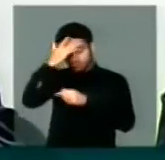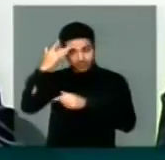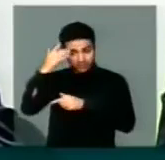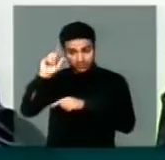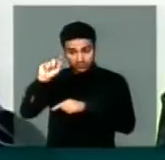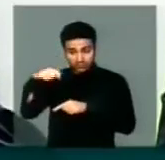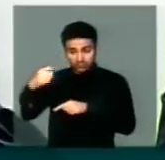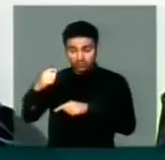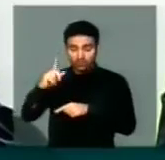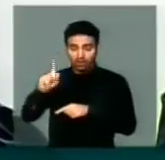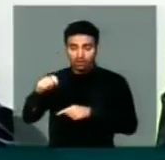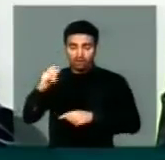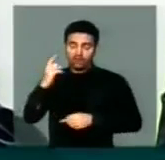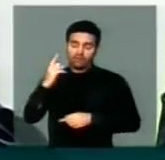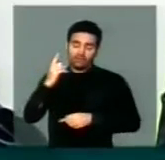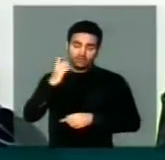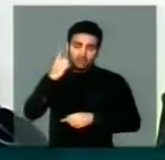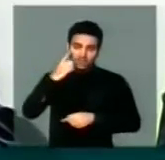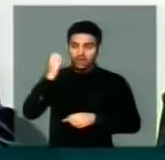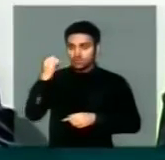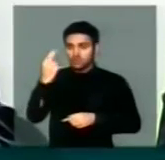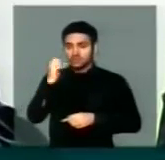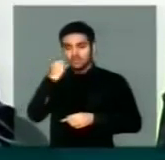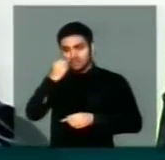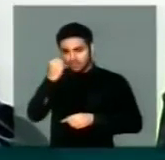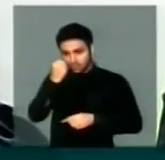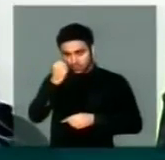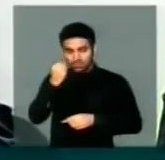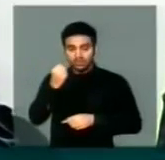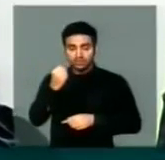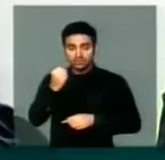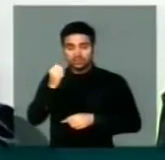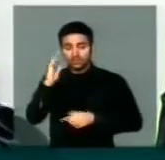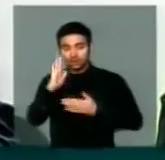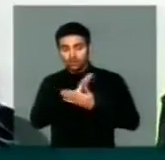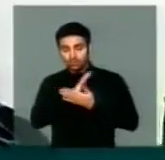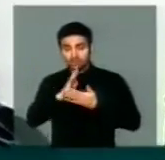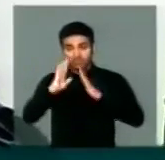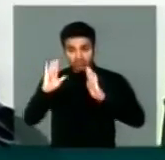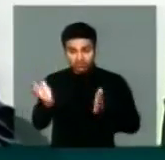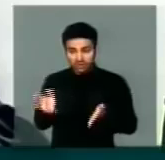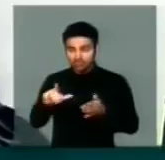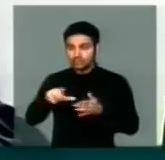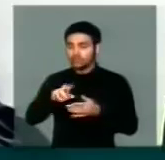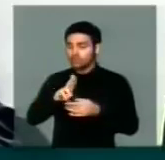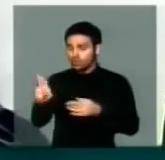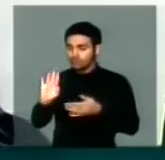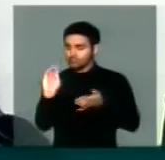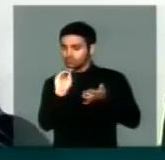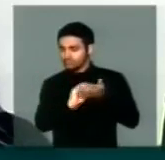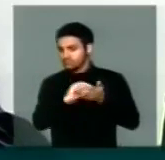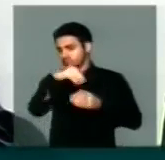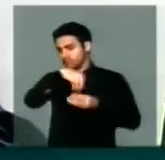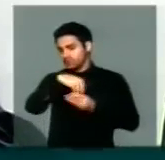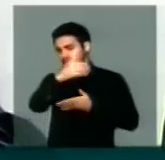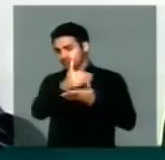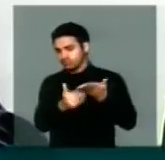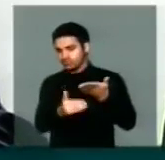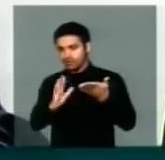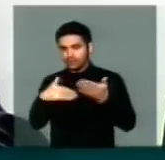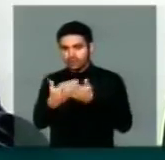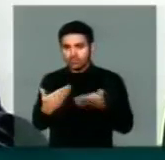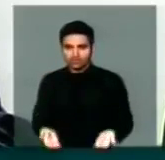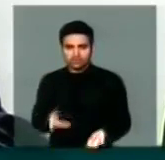com prerrogativa de foro do Supremo Tribunal Federal, algumas já nominadas nos elementos colhidos até o